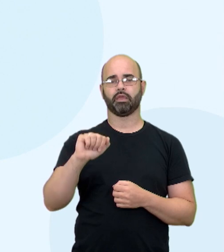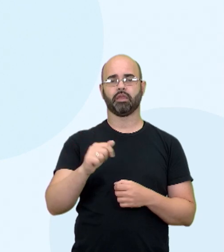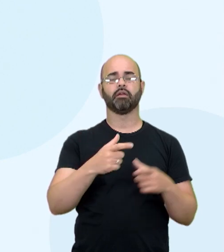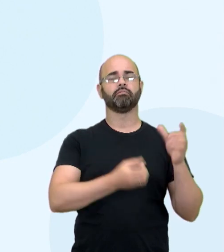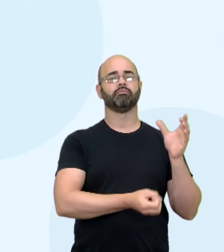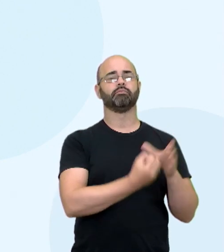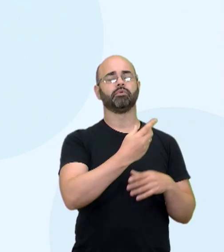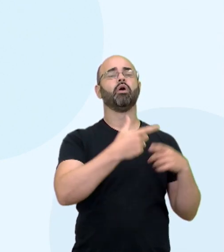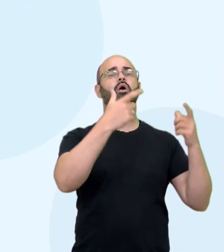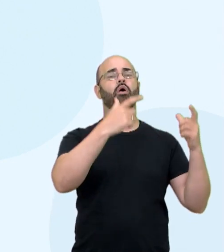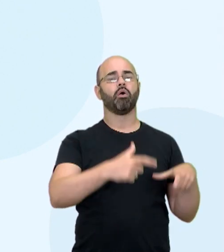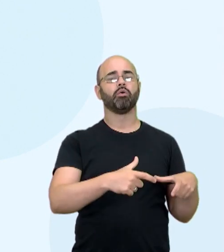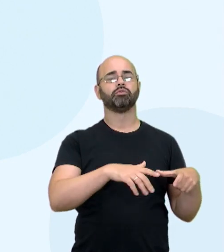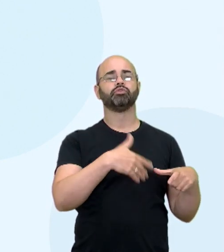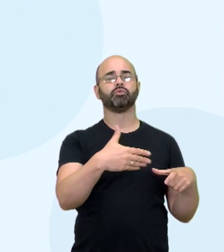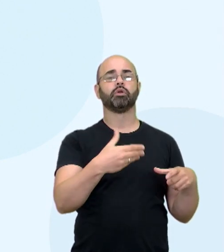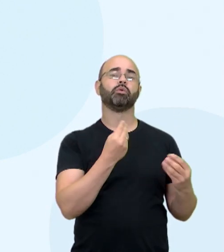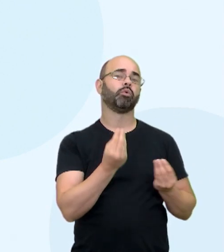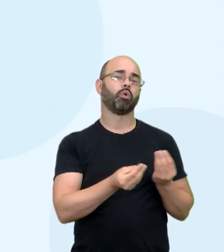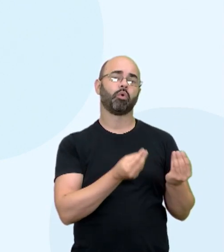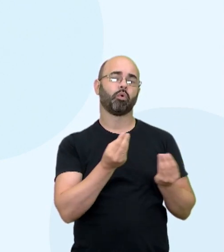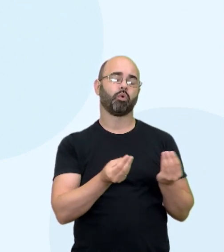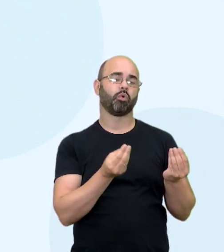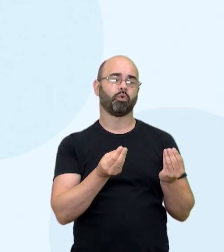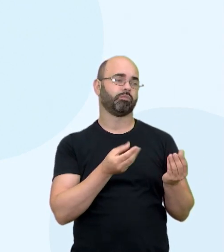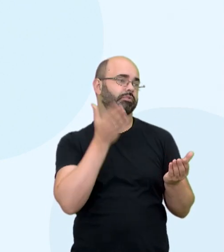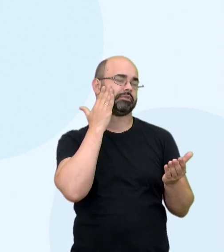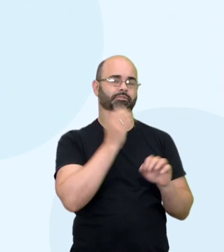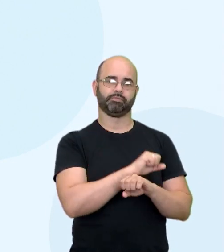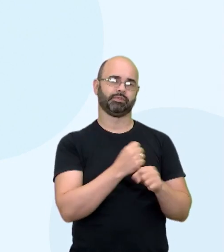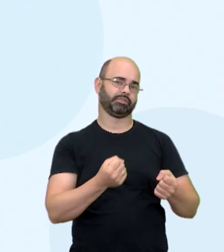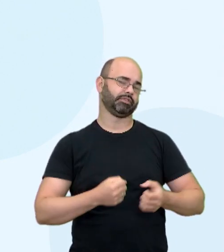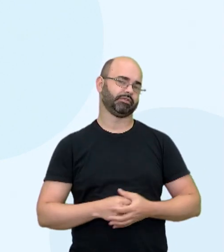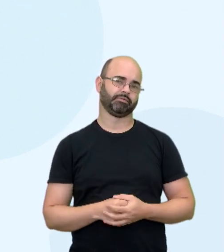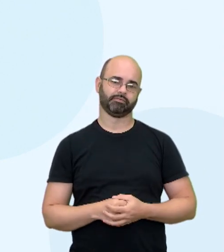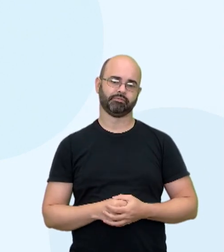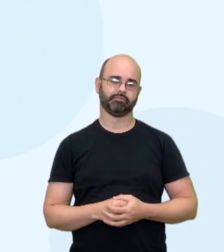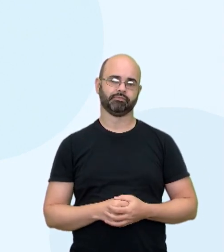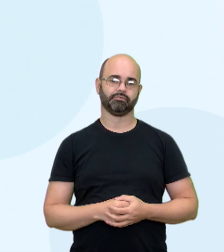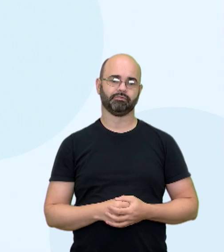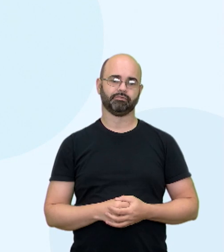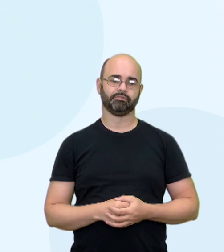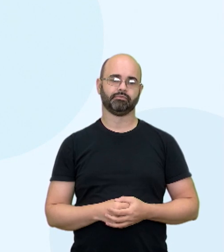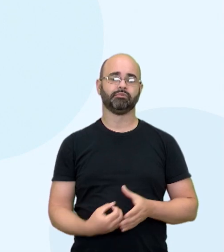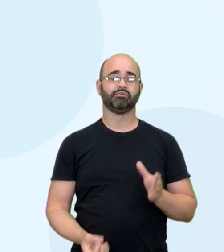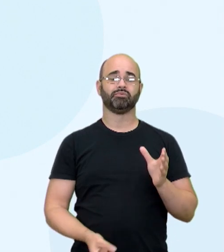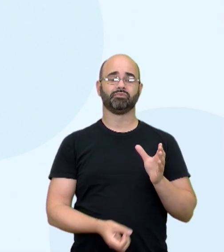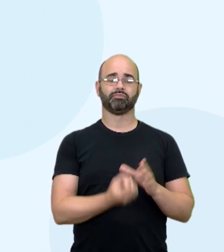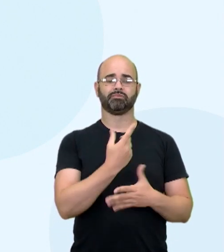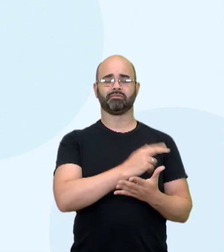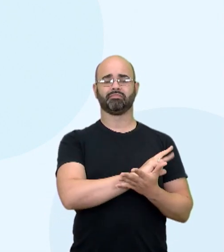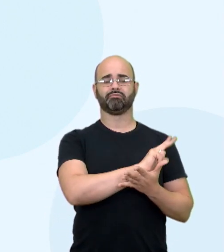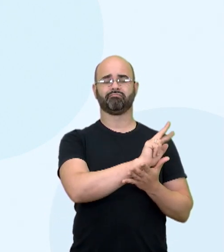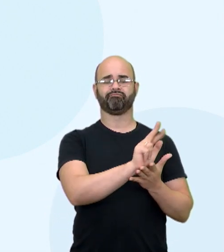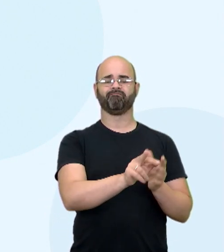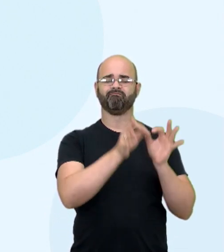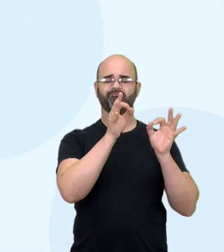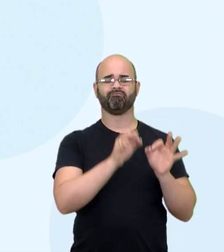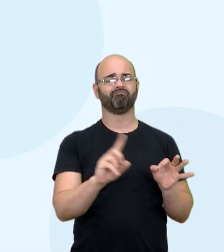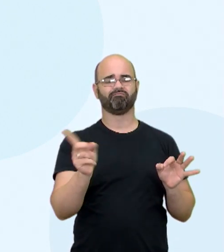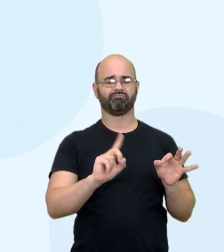alquimia. As suas origens são várias, são imprecisas, são difusas,